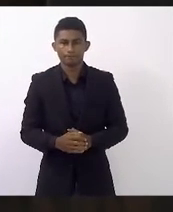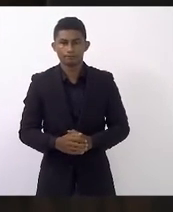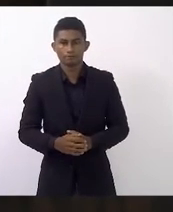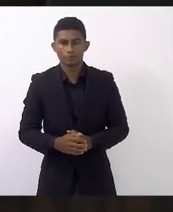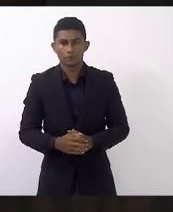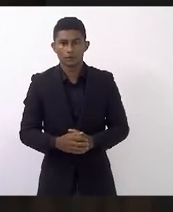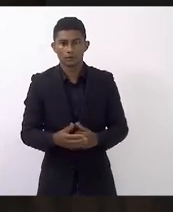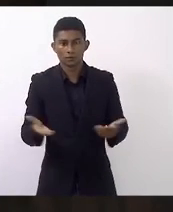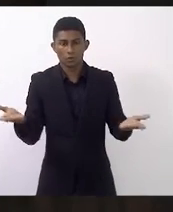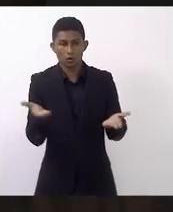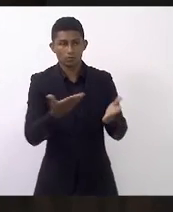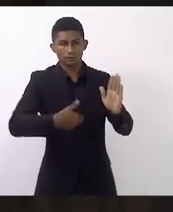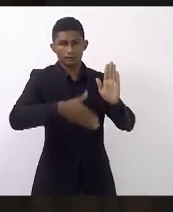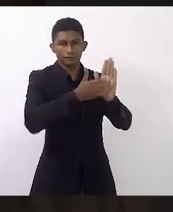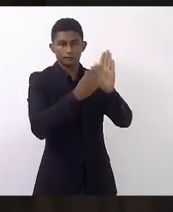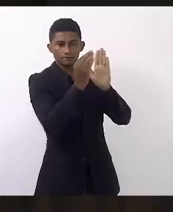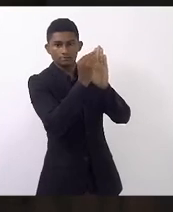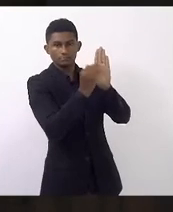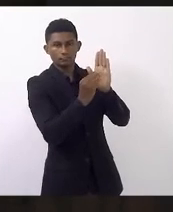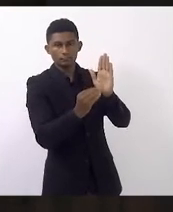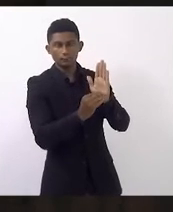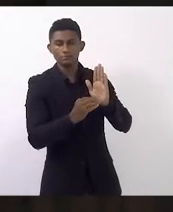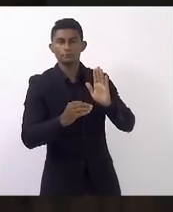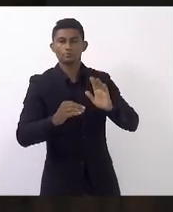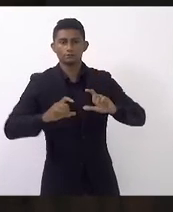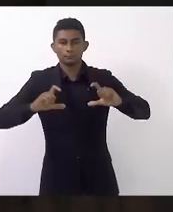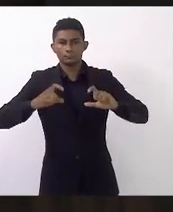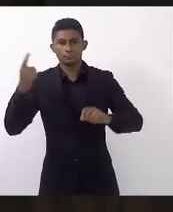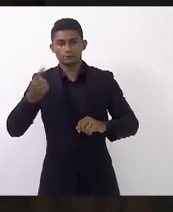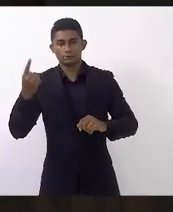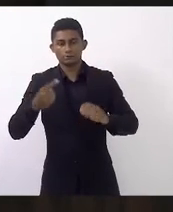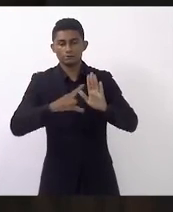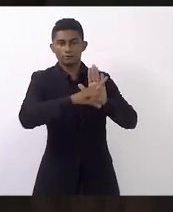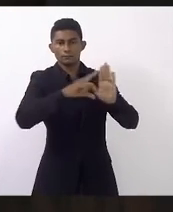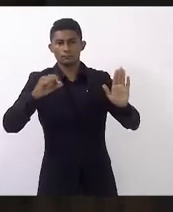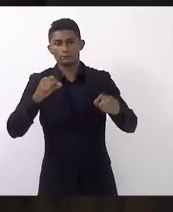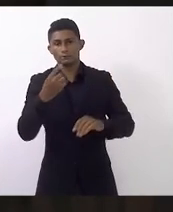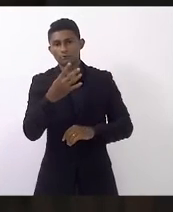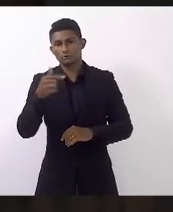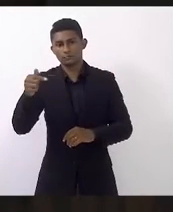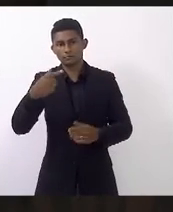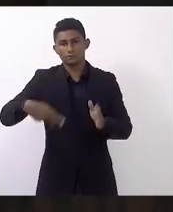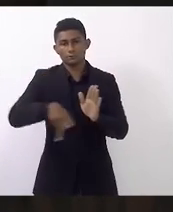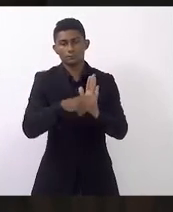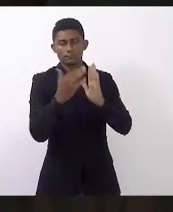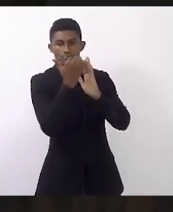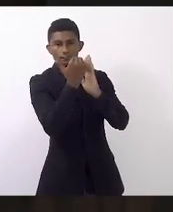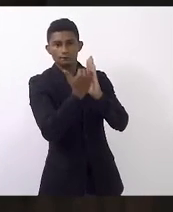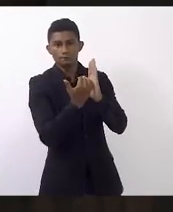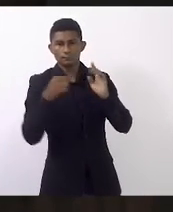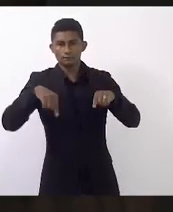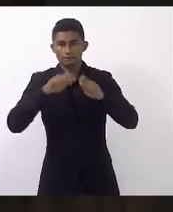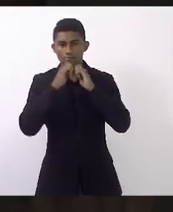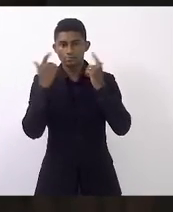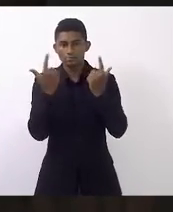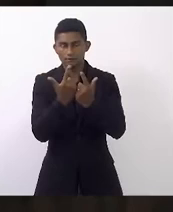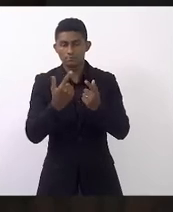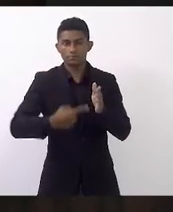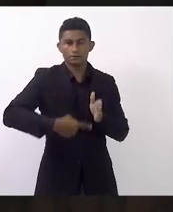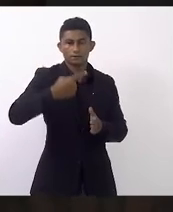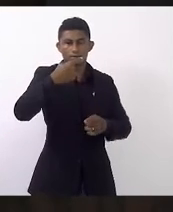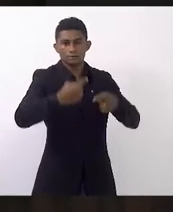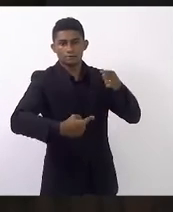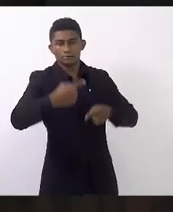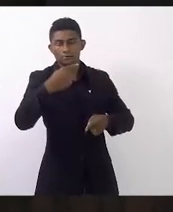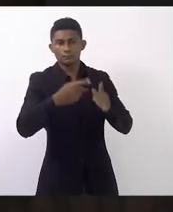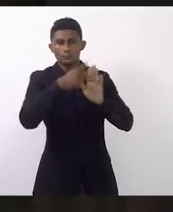Incluídos na ordem do dia, de acordo com o parágrafo 1º do artigo 47, regimento interno, tramitação ordinária e primeira discussão. Projeto